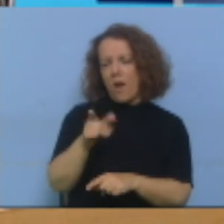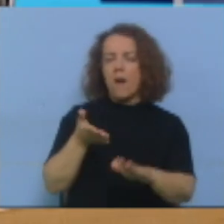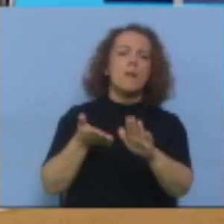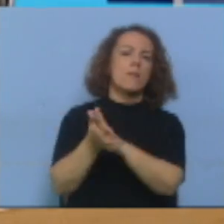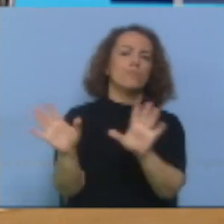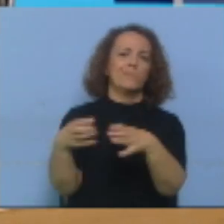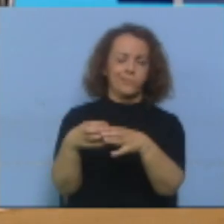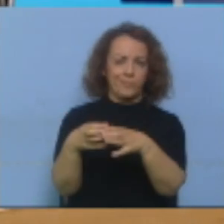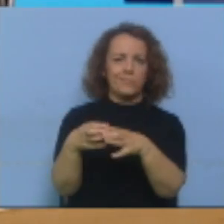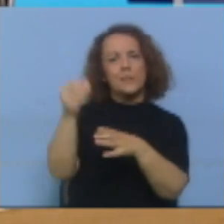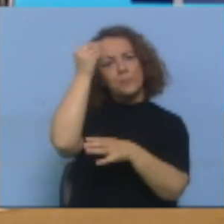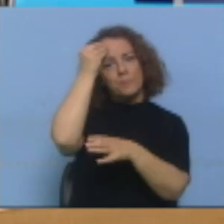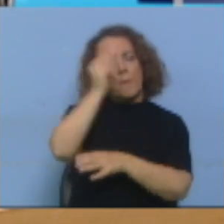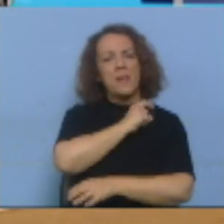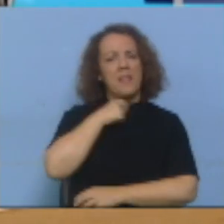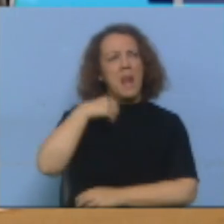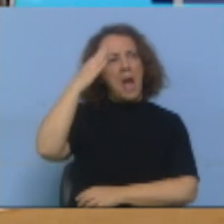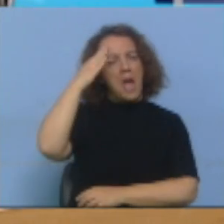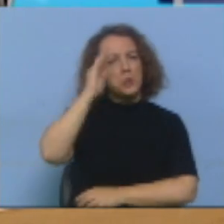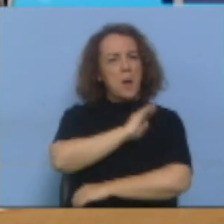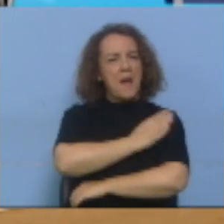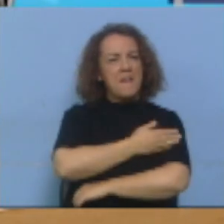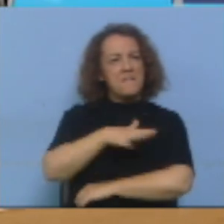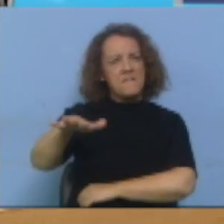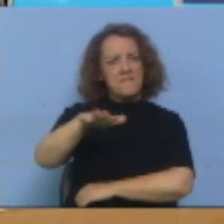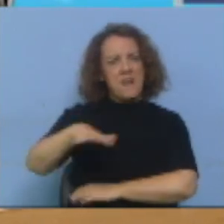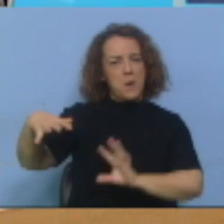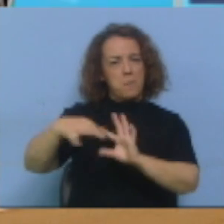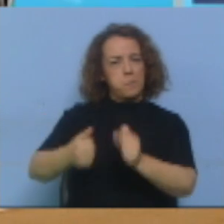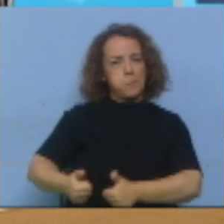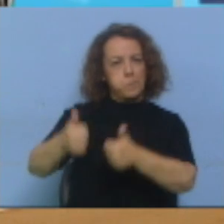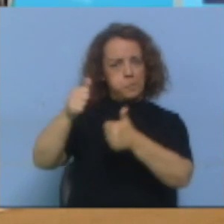diocese, penso que é a diocese de Aveiro, mas este rapaz,